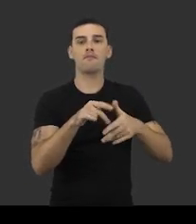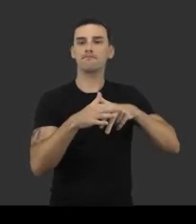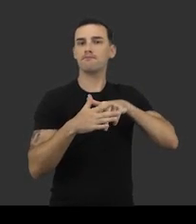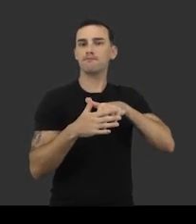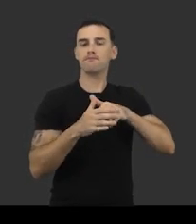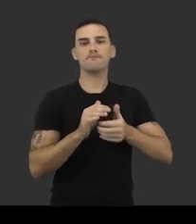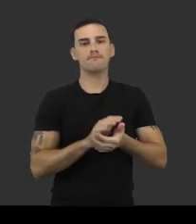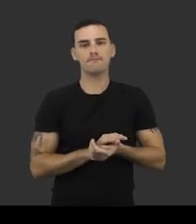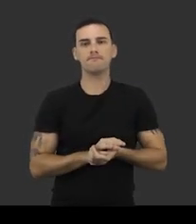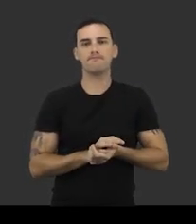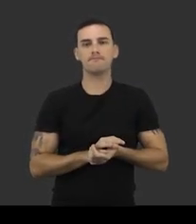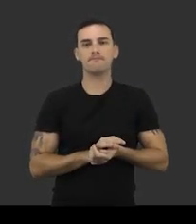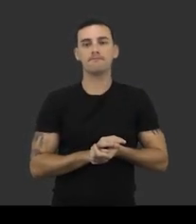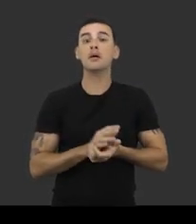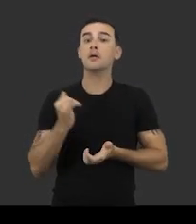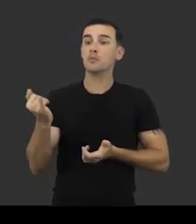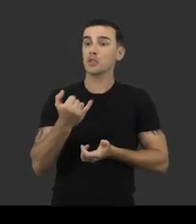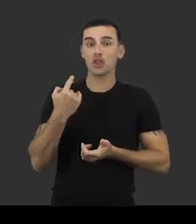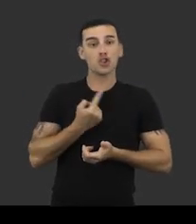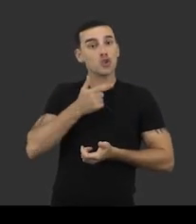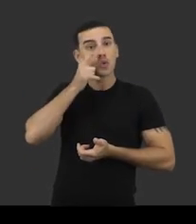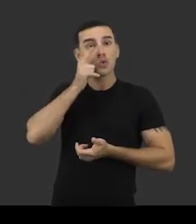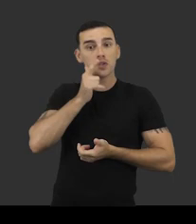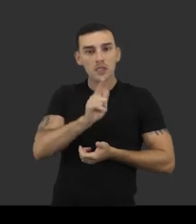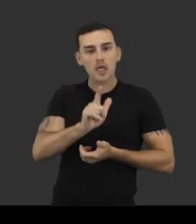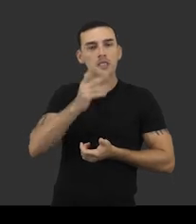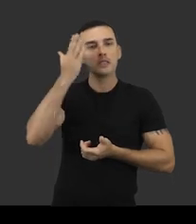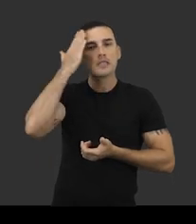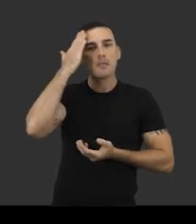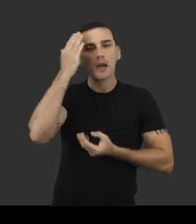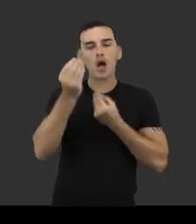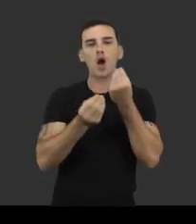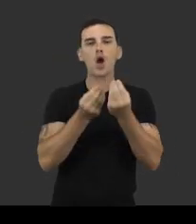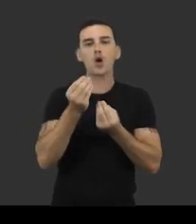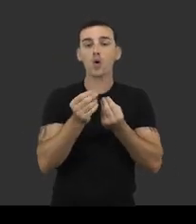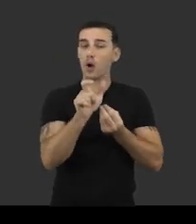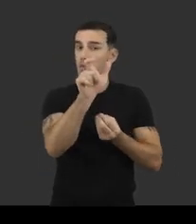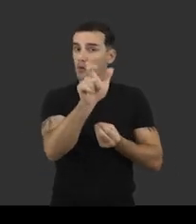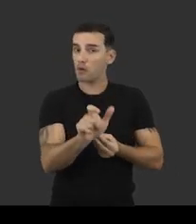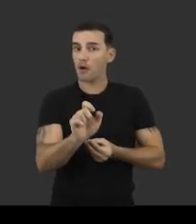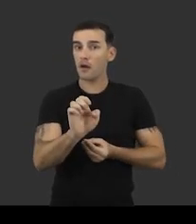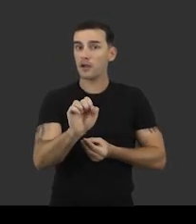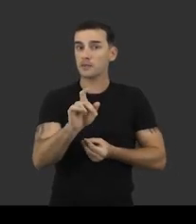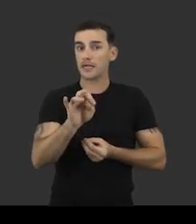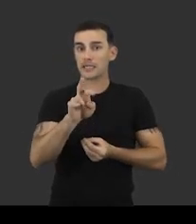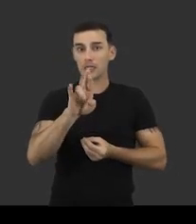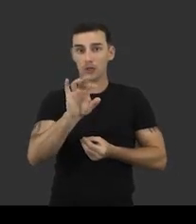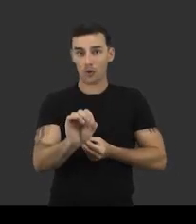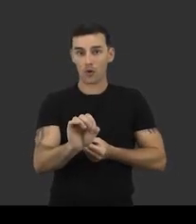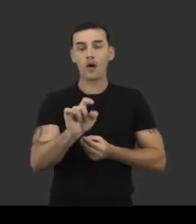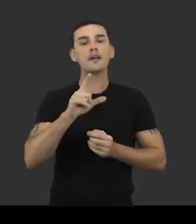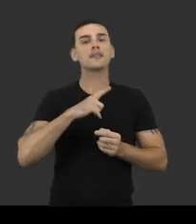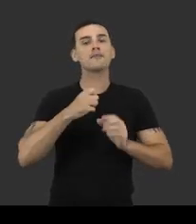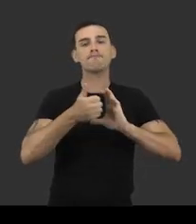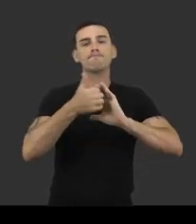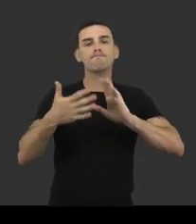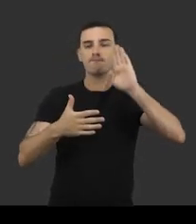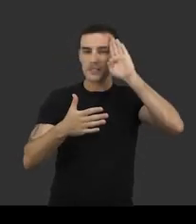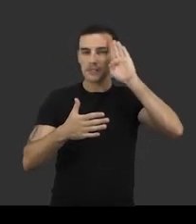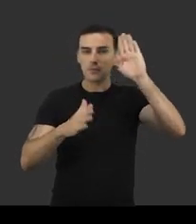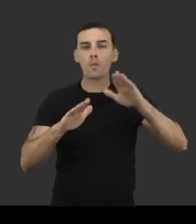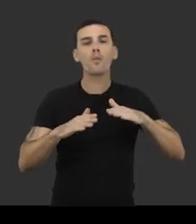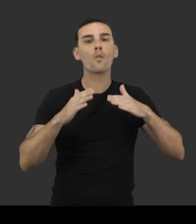É importante nós conhecermos o autismo, saber que trata-se de um espectro, saber quais são as principais